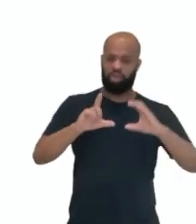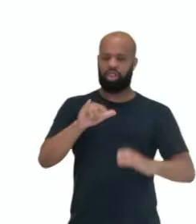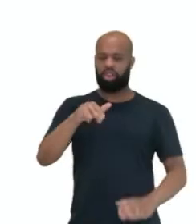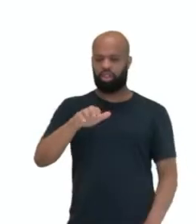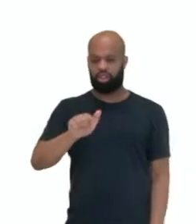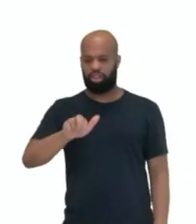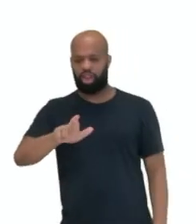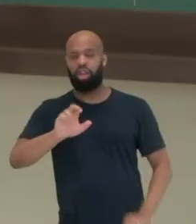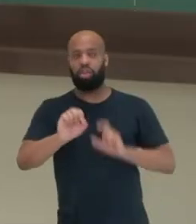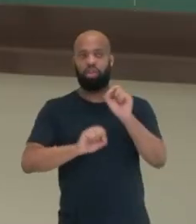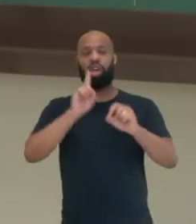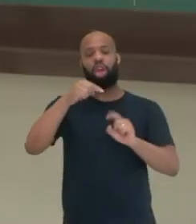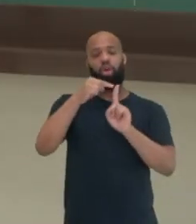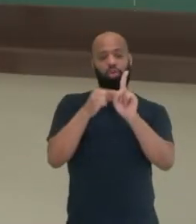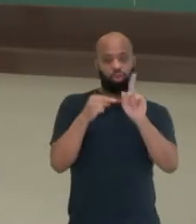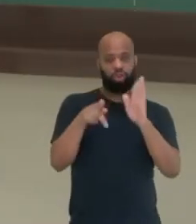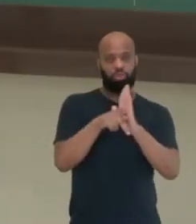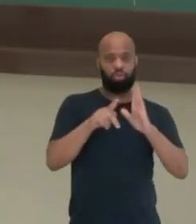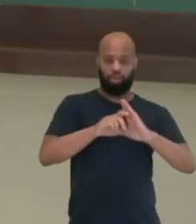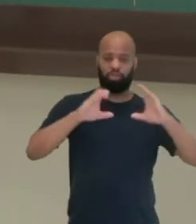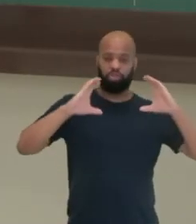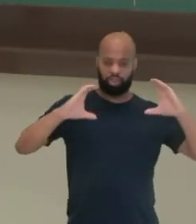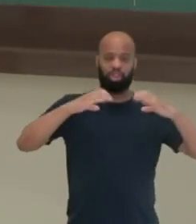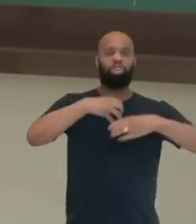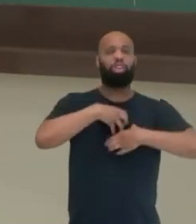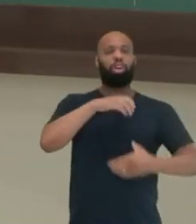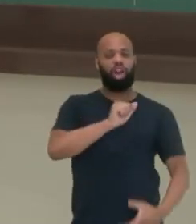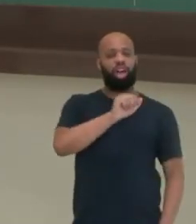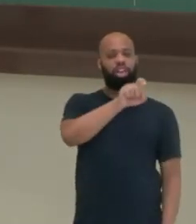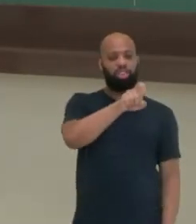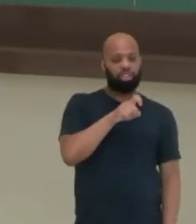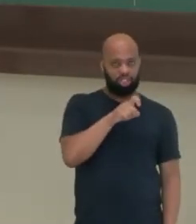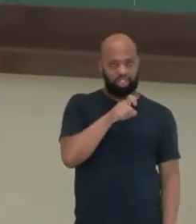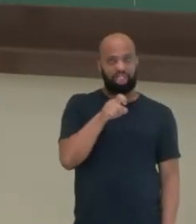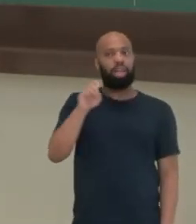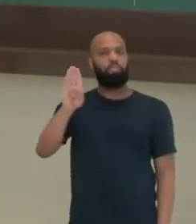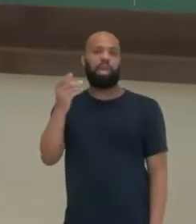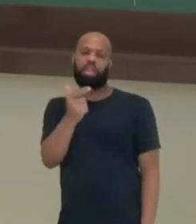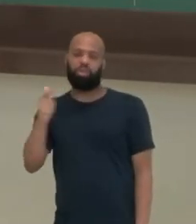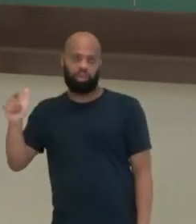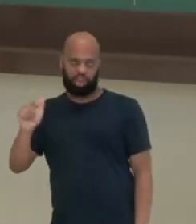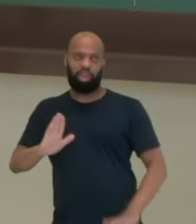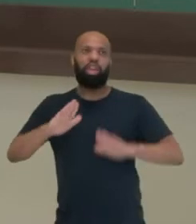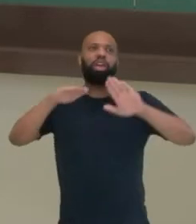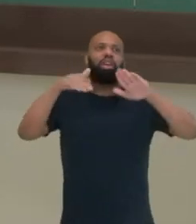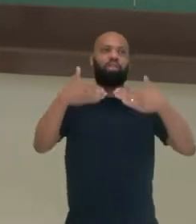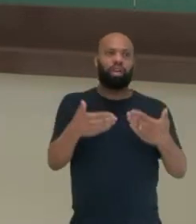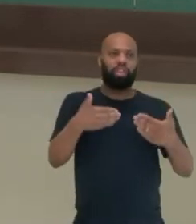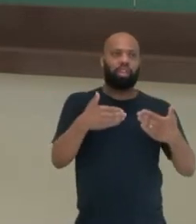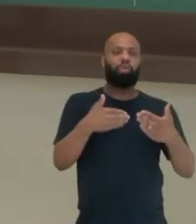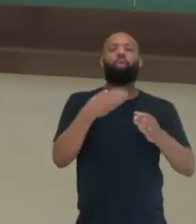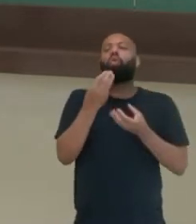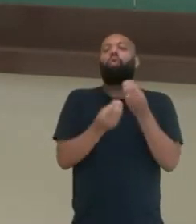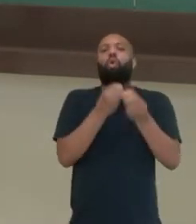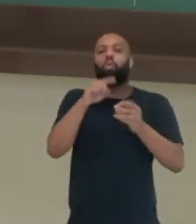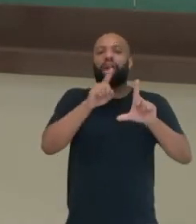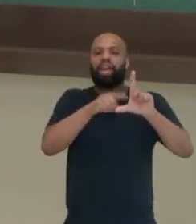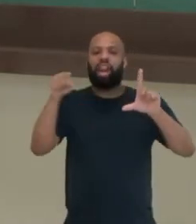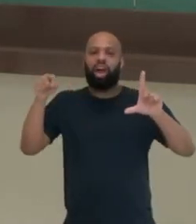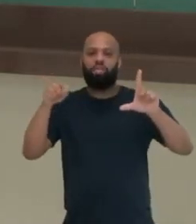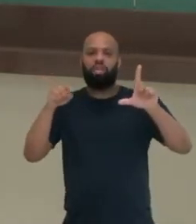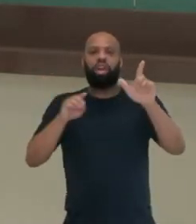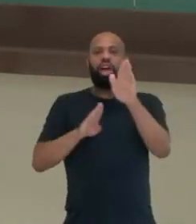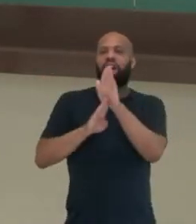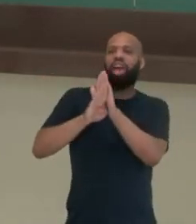de função afim, ok? O gráfico de uma função afim é uma reta. Repete